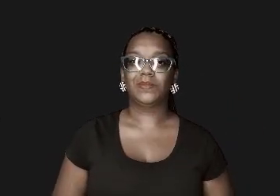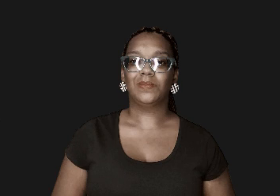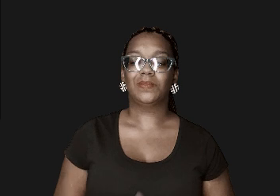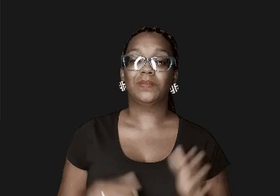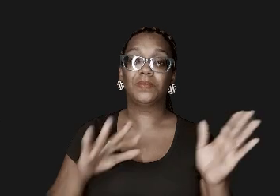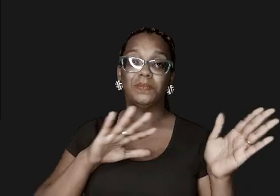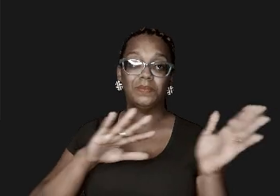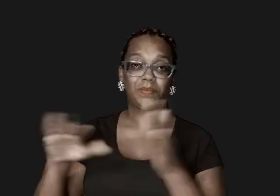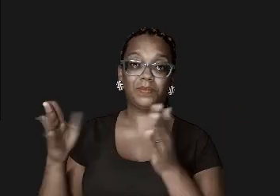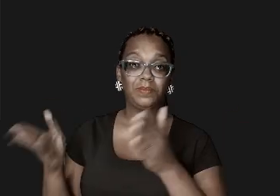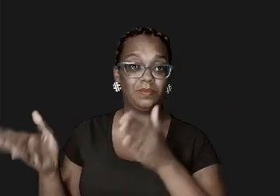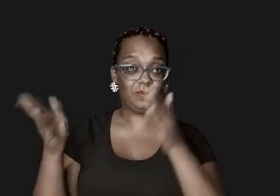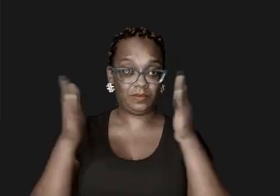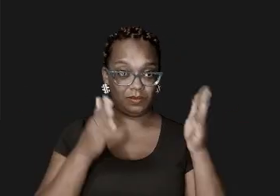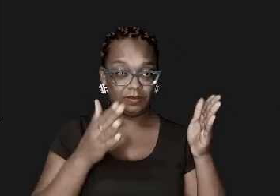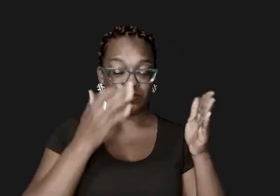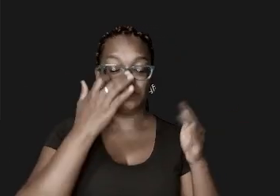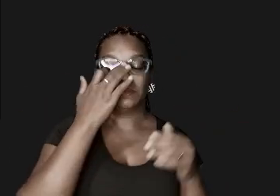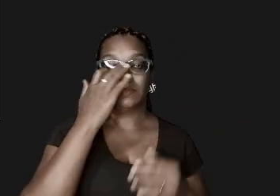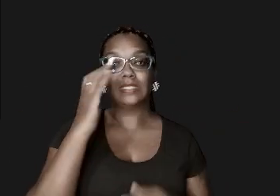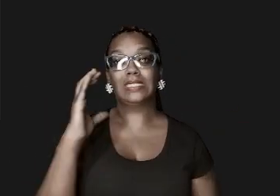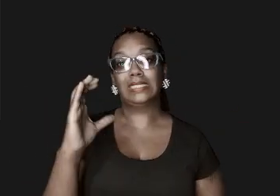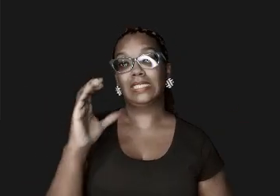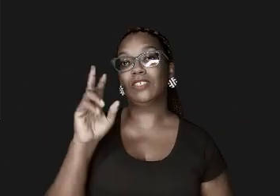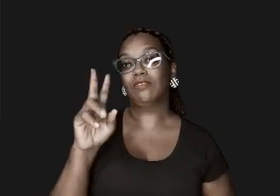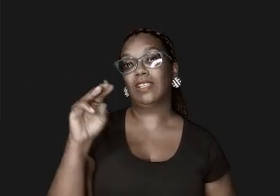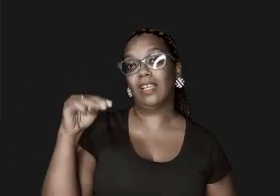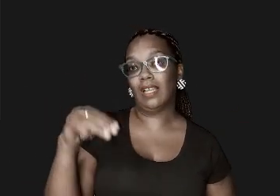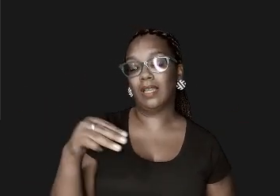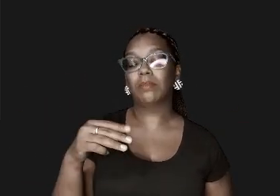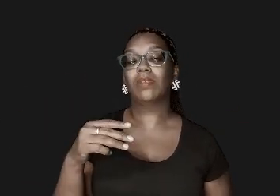o julgamento pela justiça criminalizar